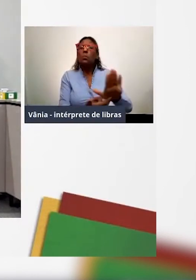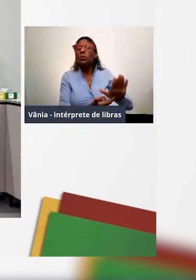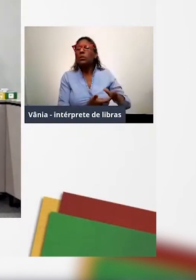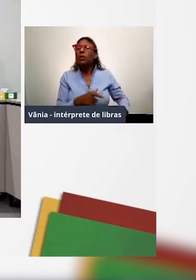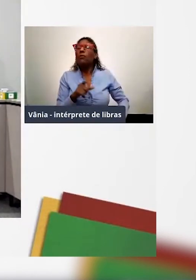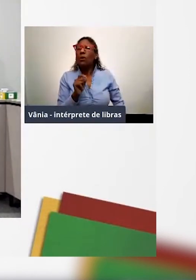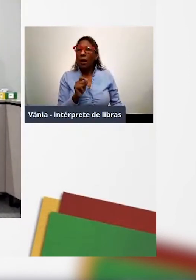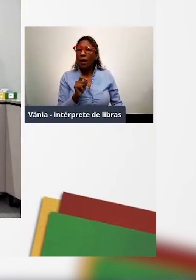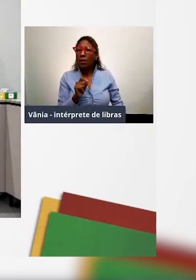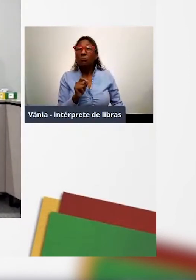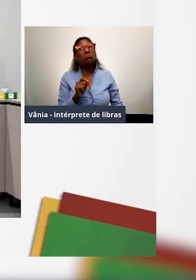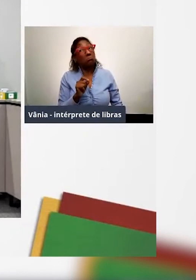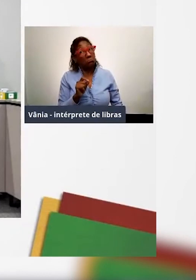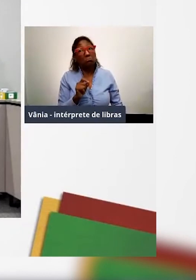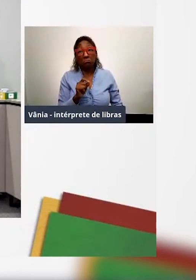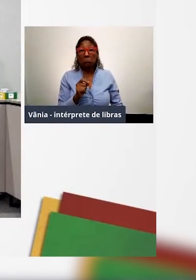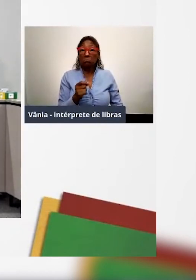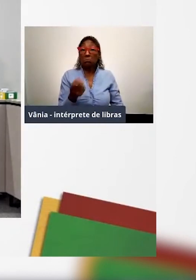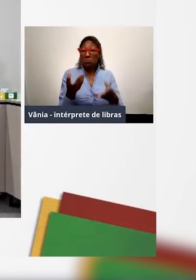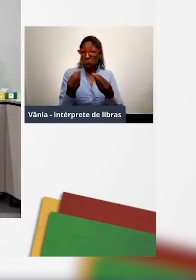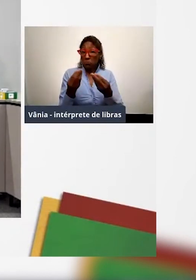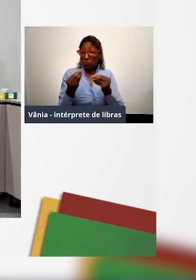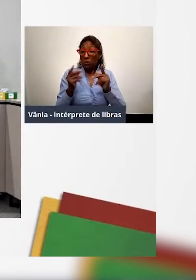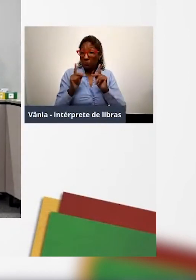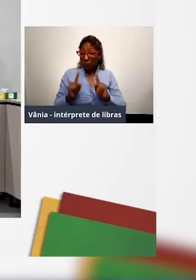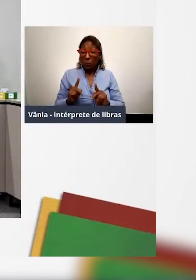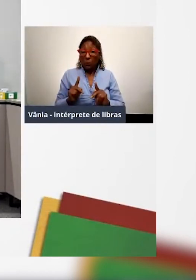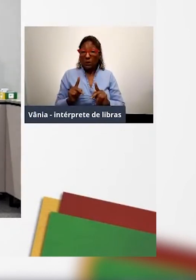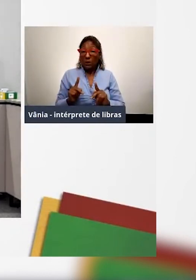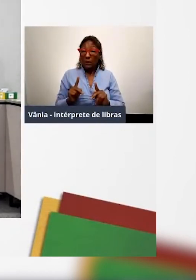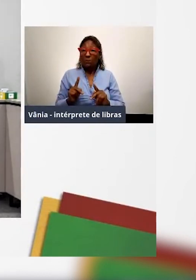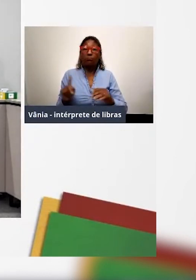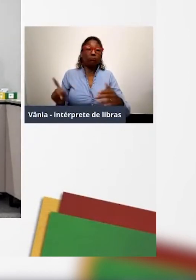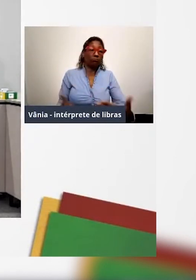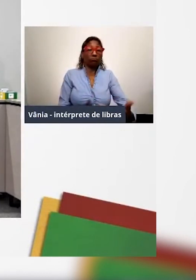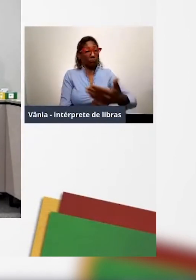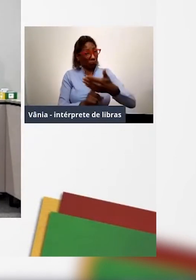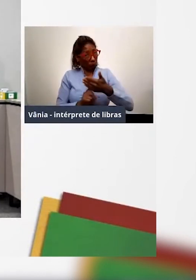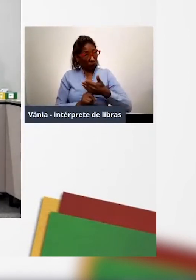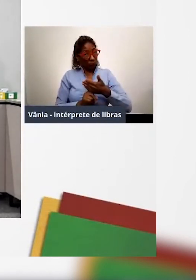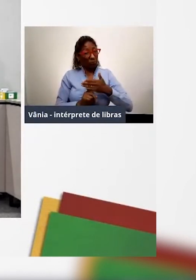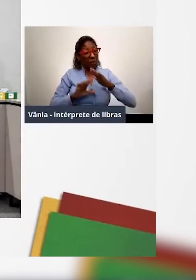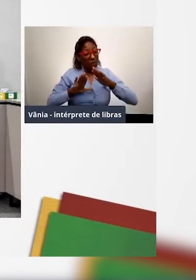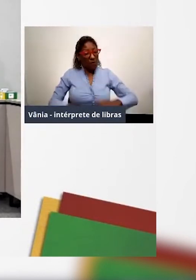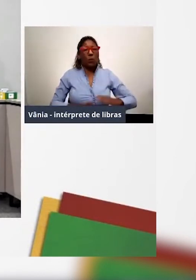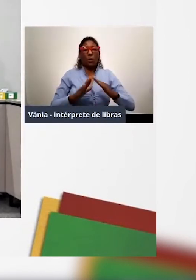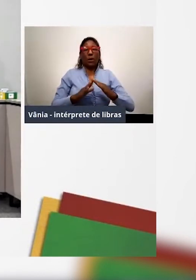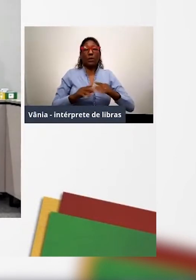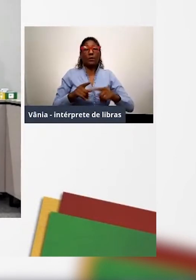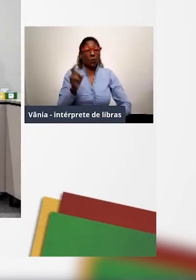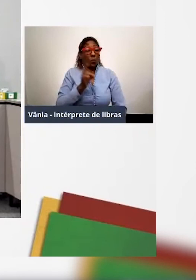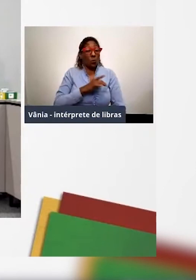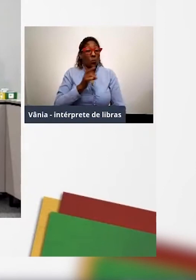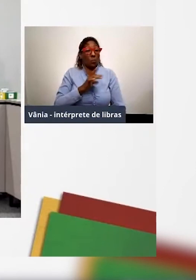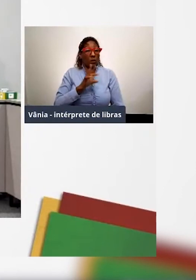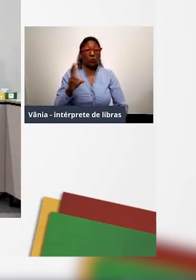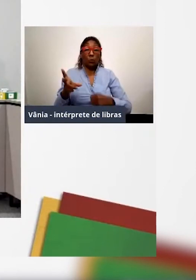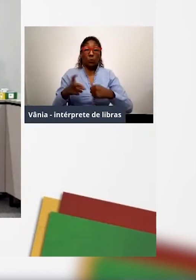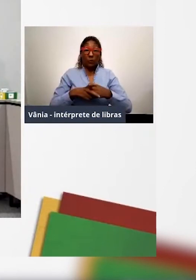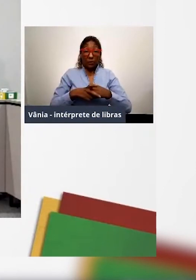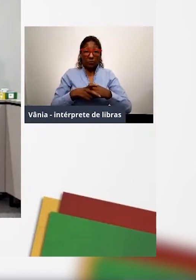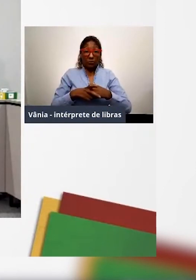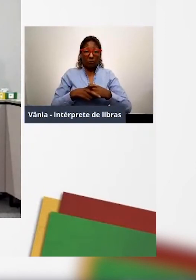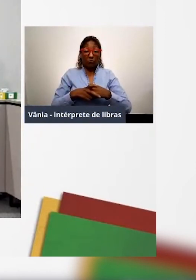um alto percentual de pessoas que efetivamente se recolheu com medo do vírus. E o vírus